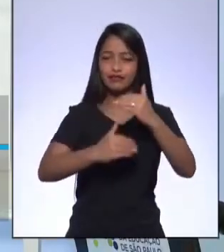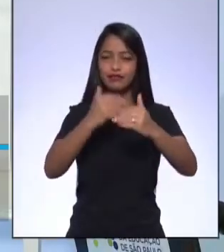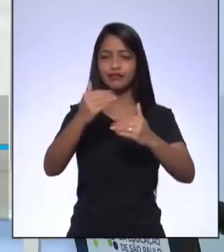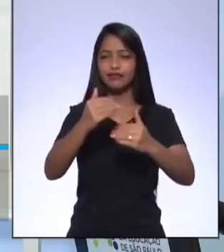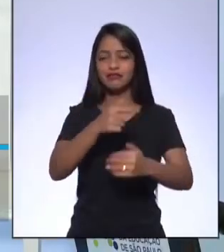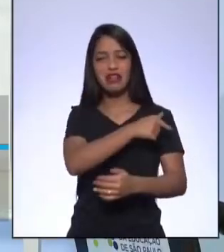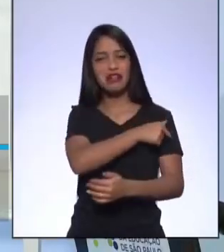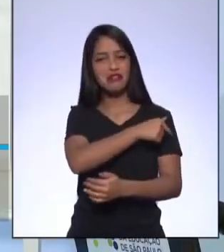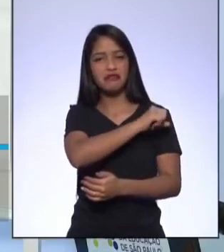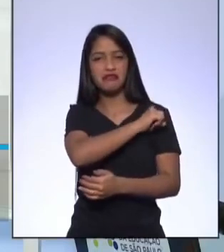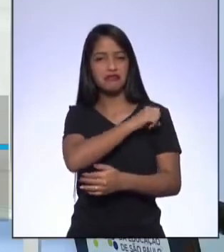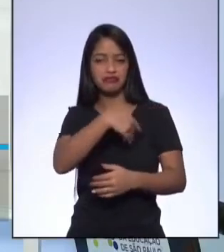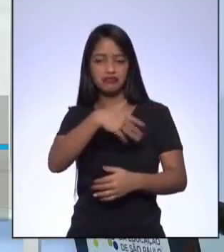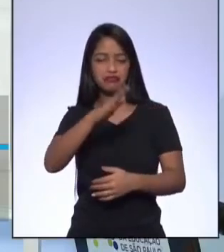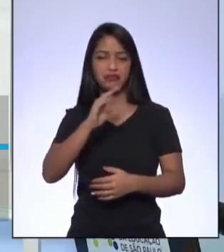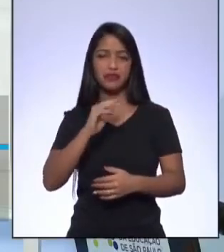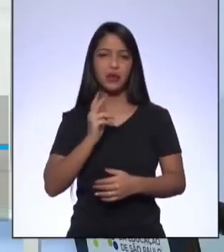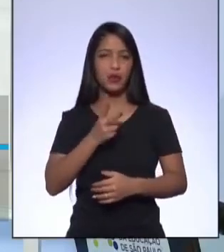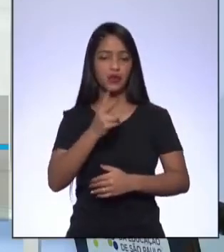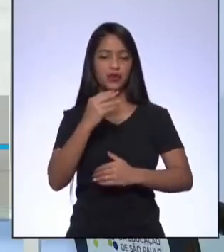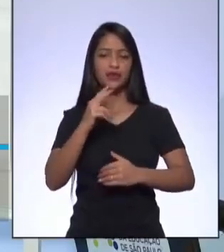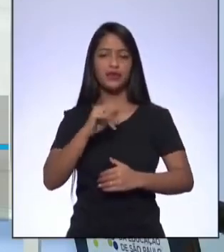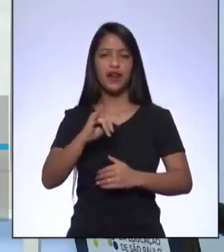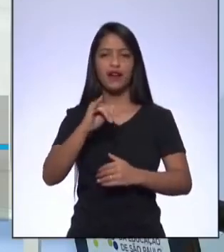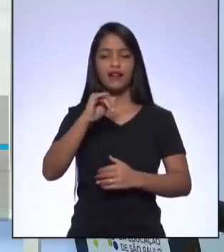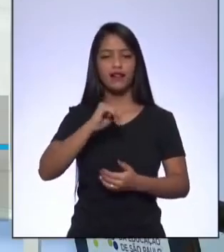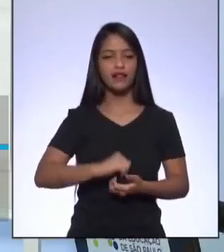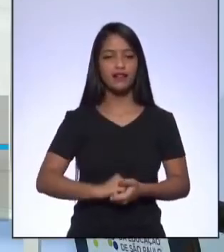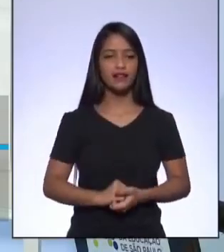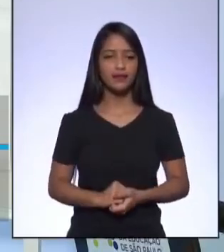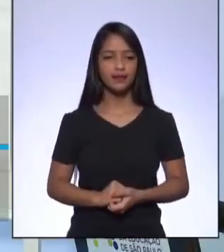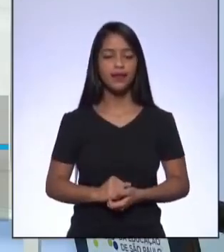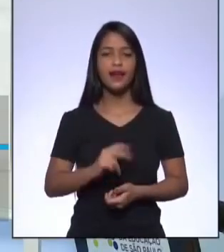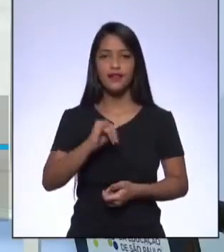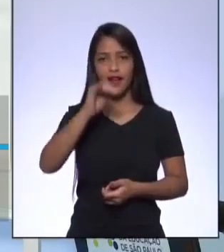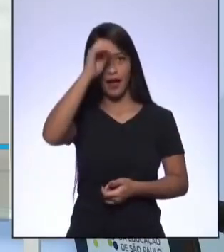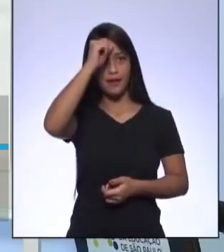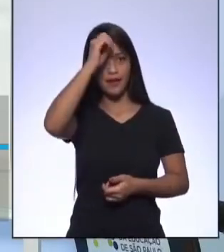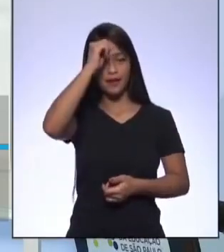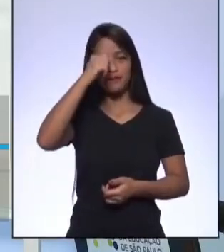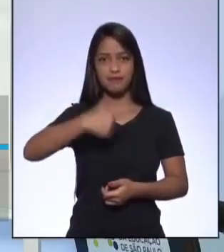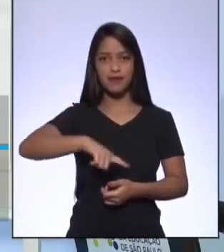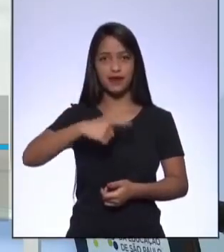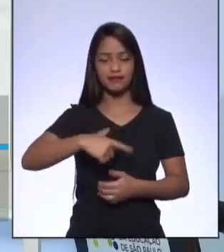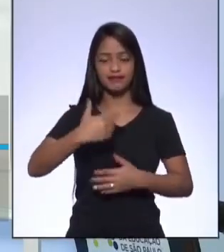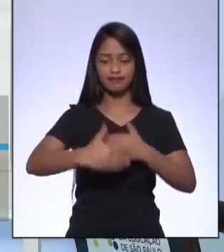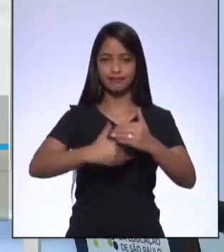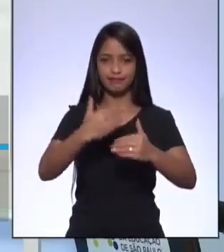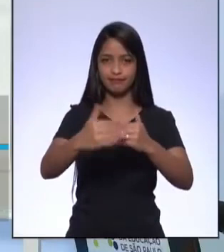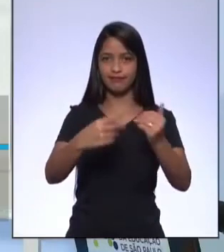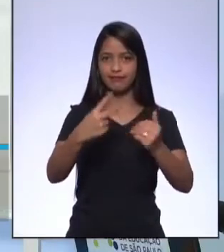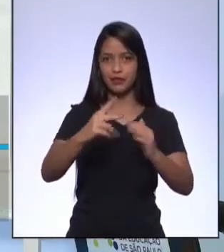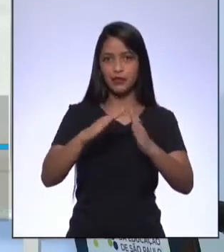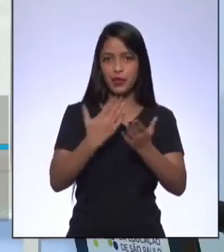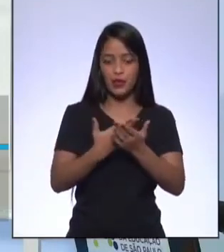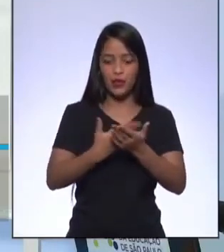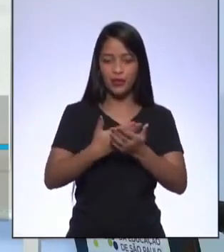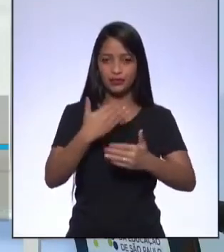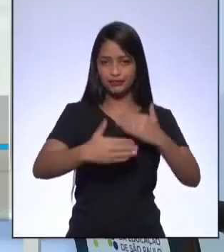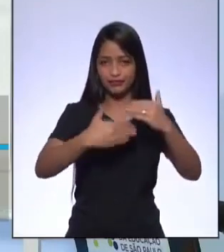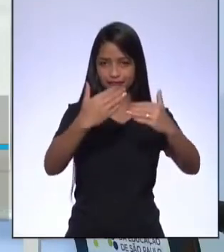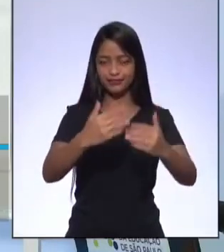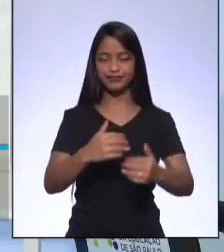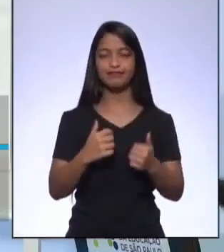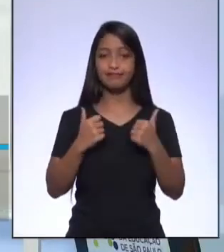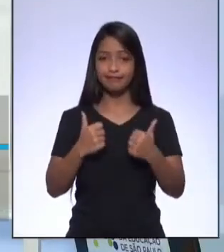nos anos, aí, nas séries que a gente vai no decorrer da trajetória escolar. Tudo bem? Então,